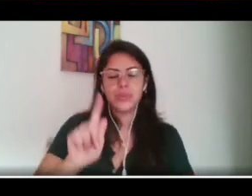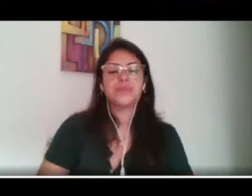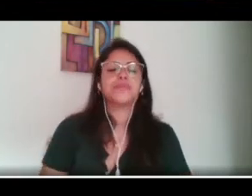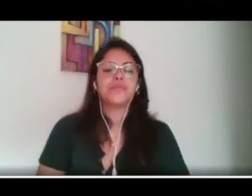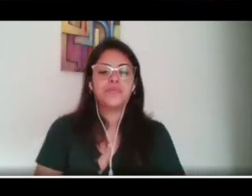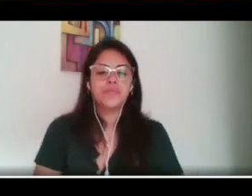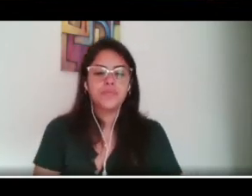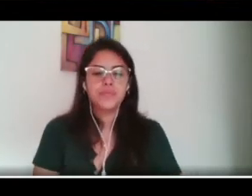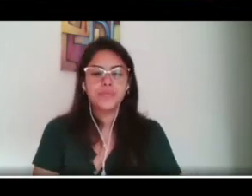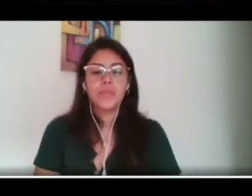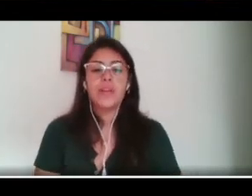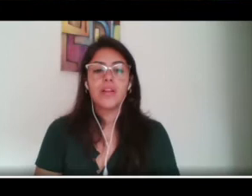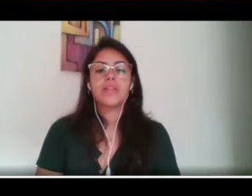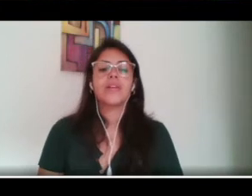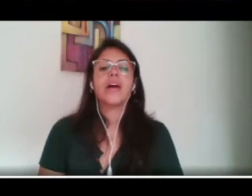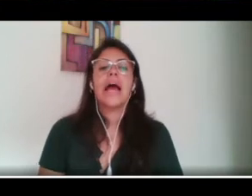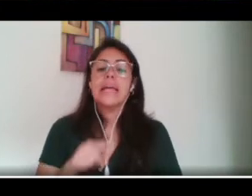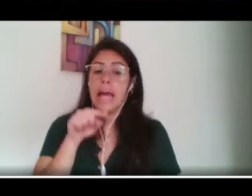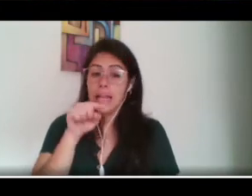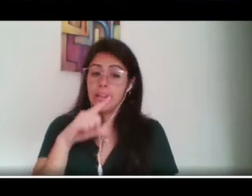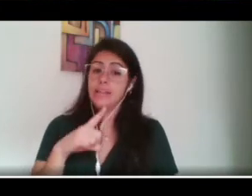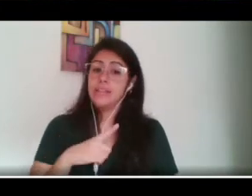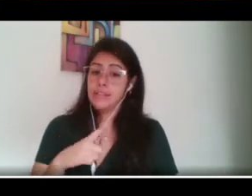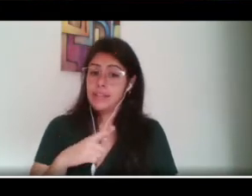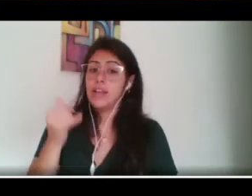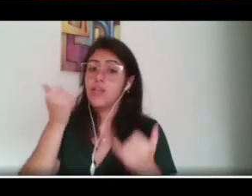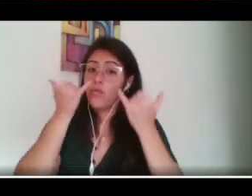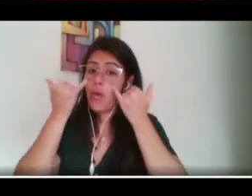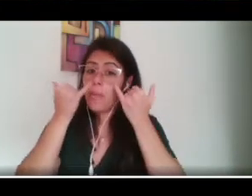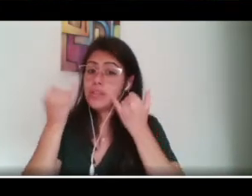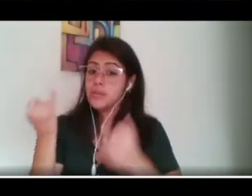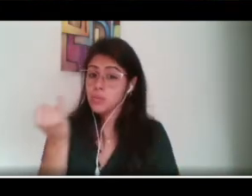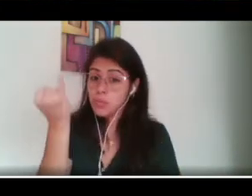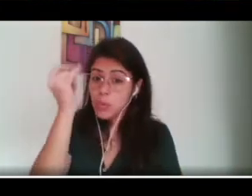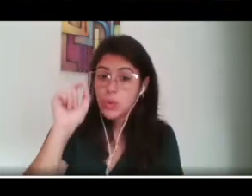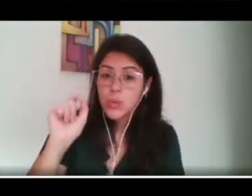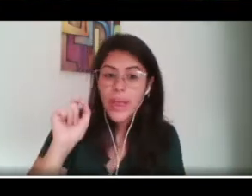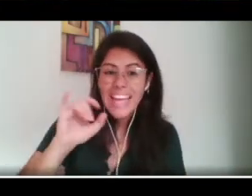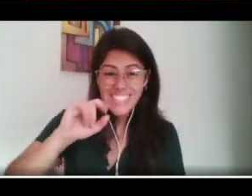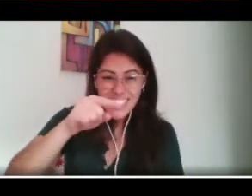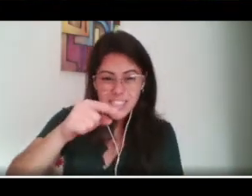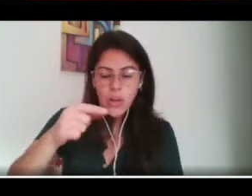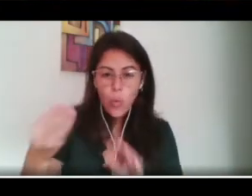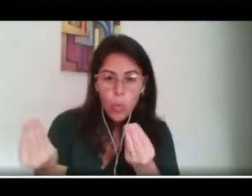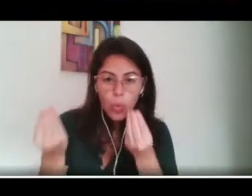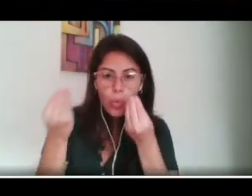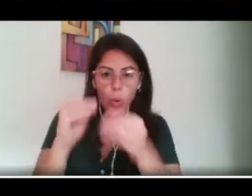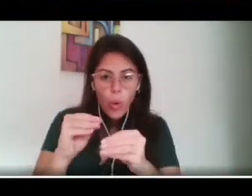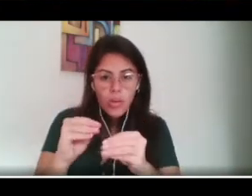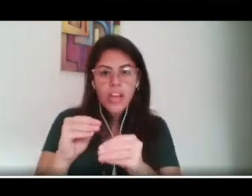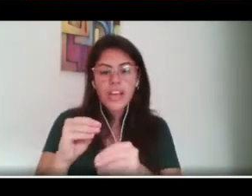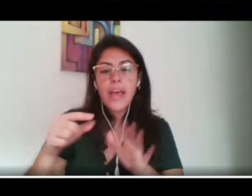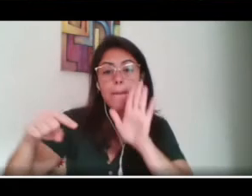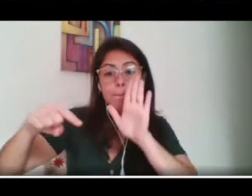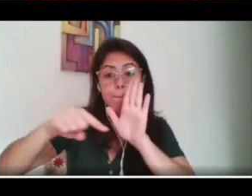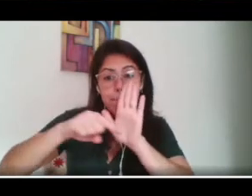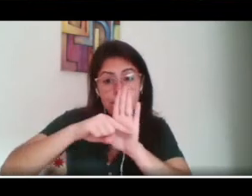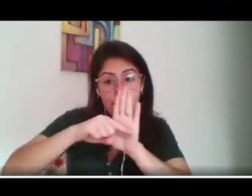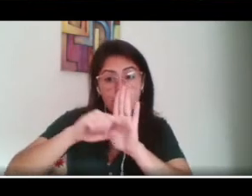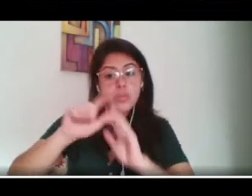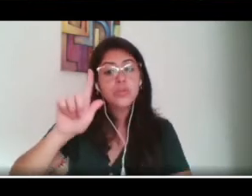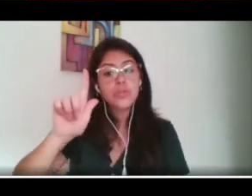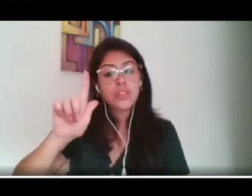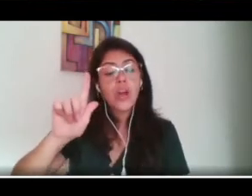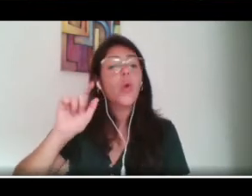E aqui tem uma informação importante: se eu estou dizendo que a aceleração é menos g, isso quer dizer que eu escolhi o